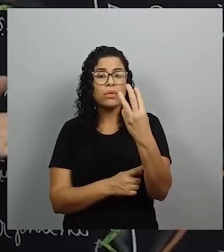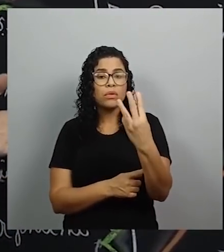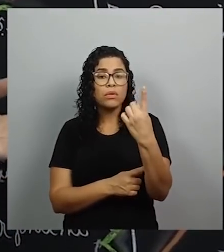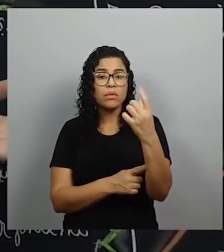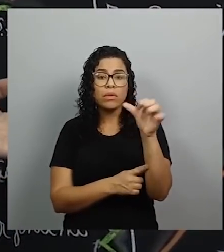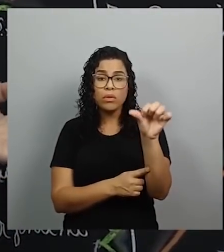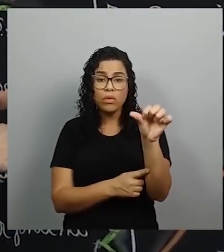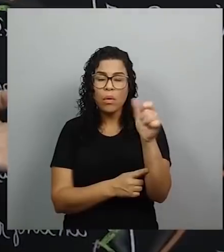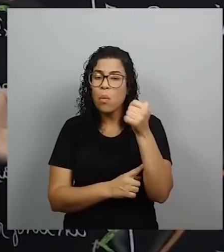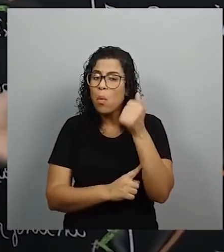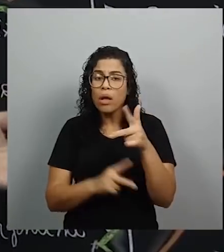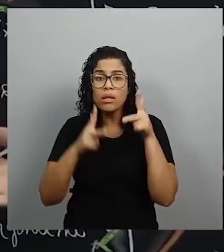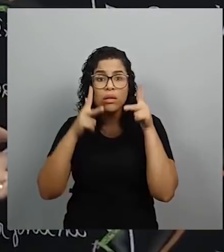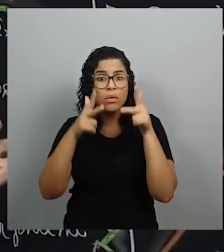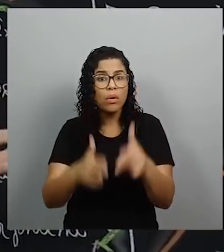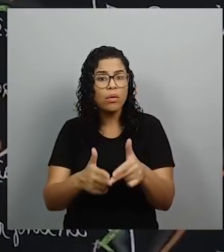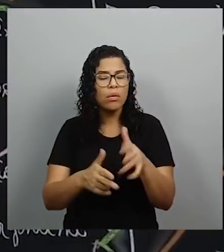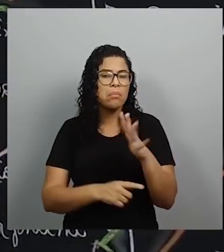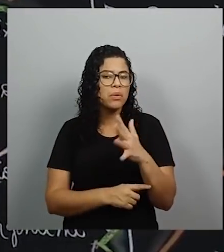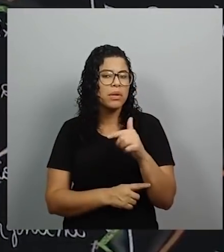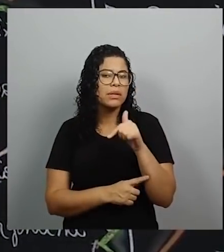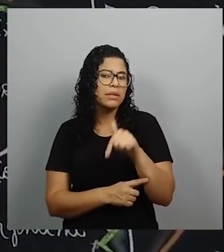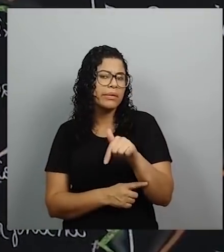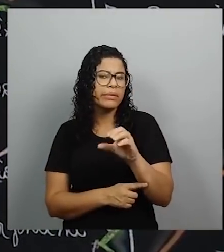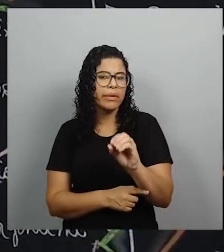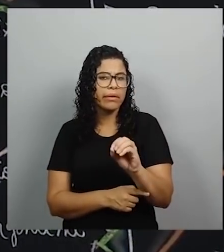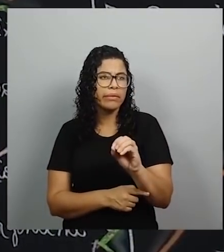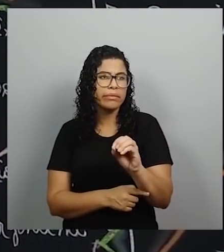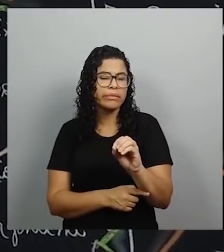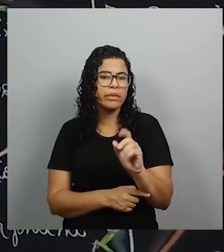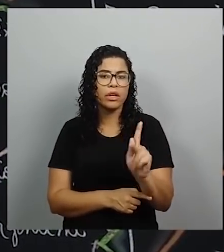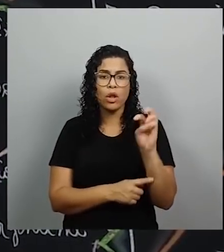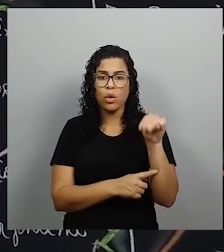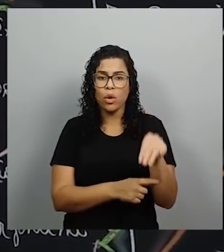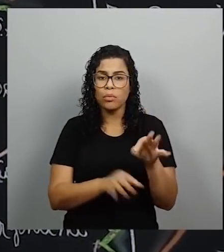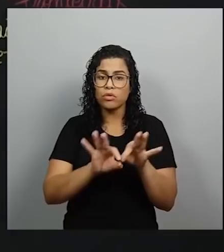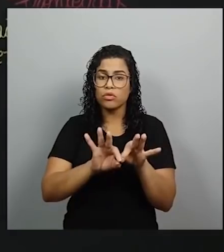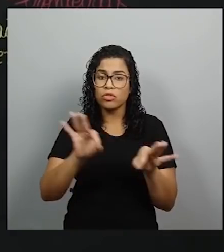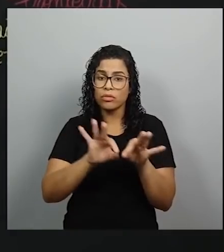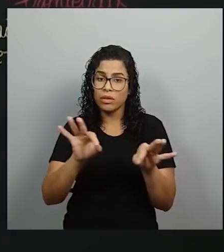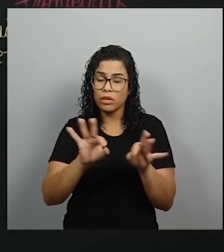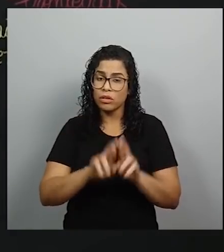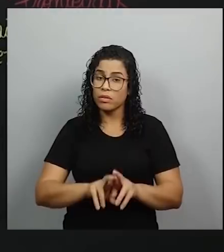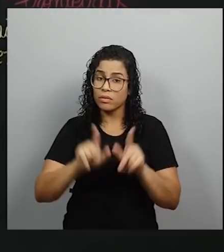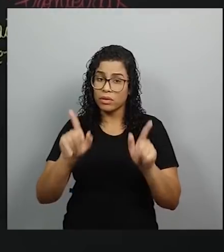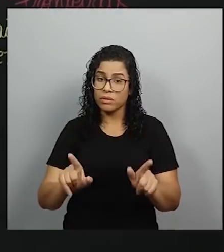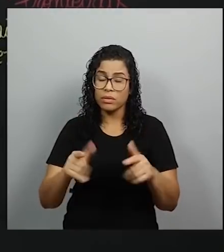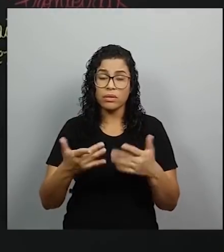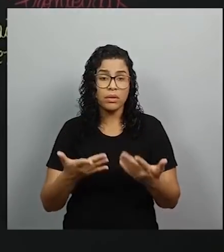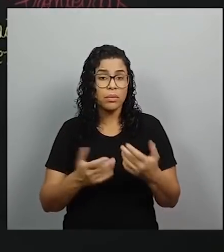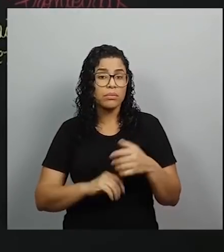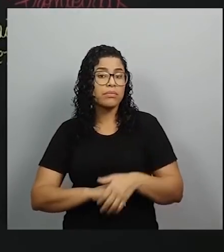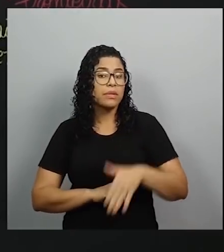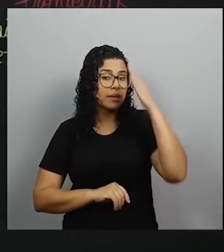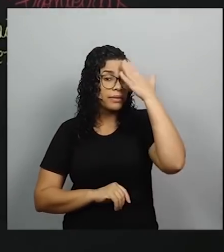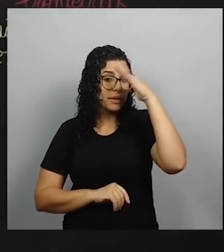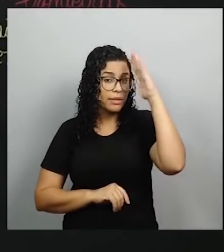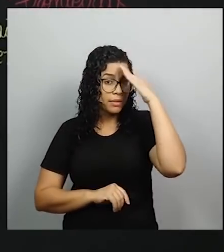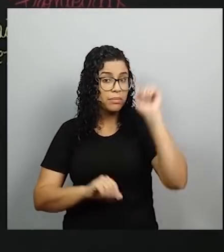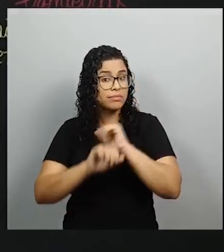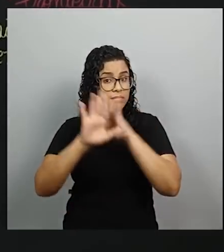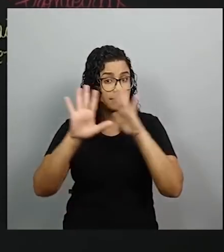ali 70, 60 quilômetros de distância, de diferença. Percebam, gente, então, que nós temos